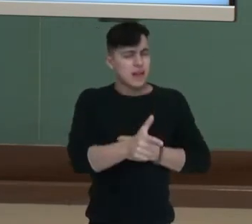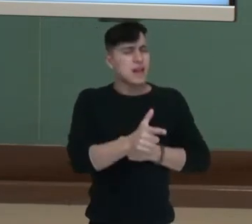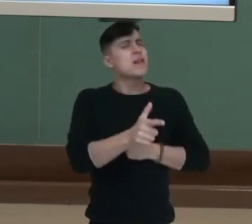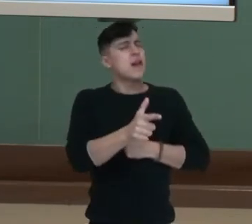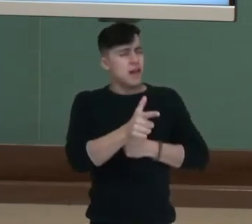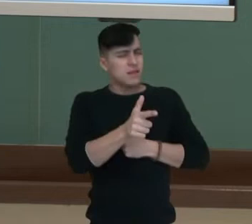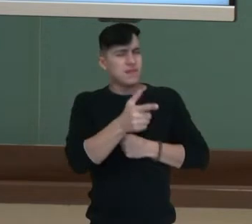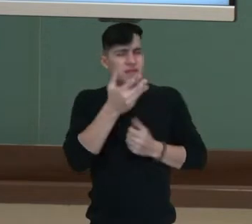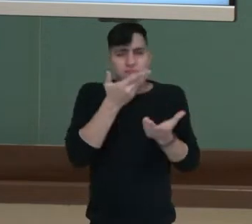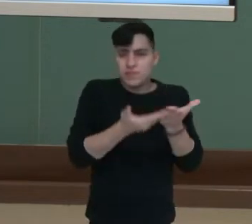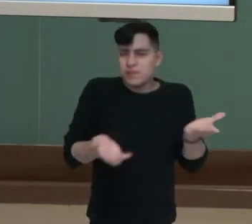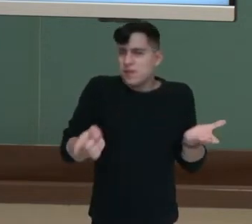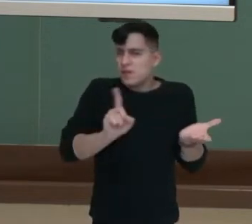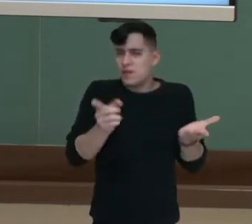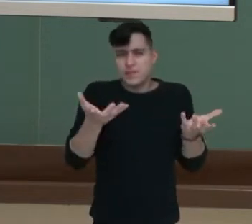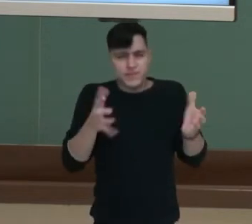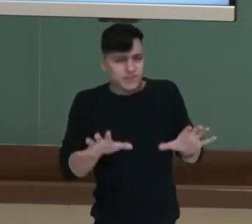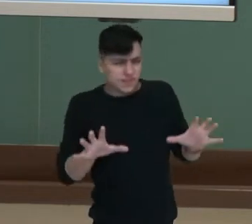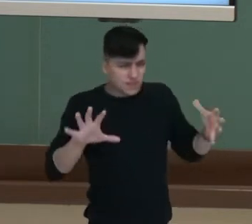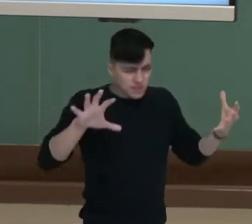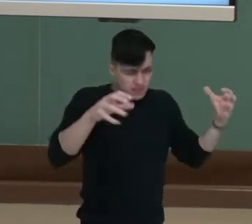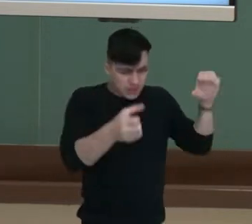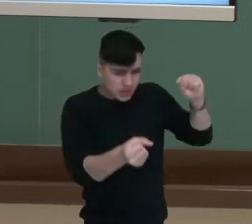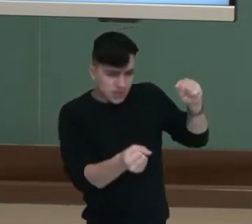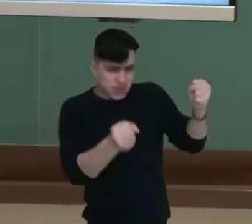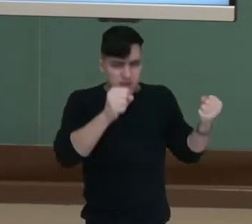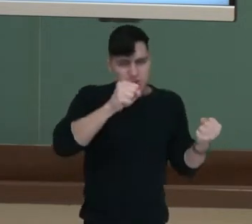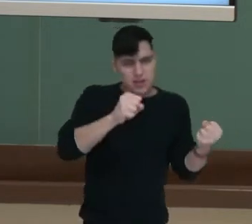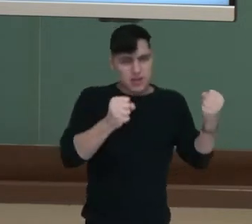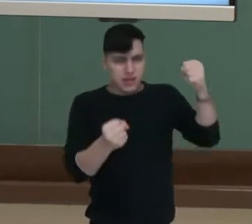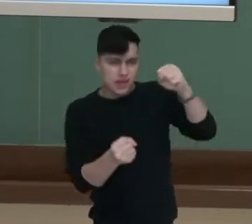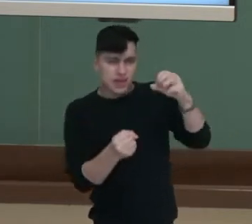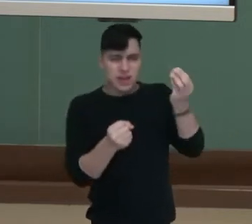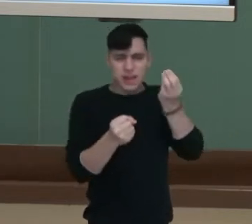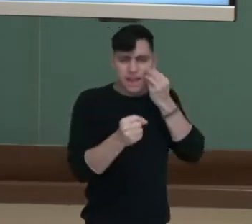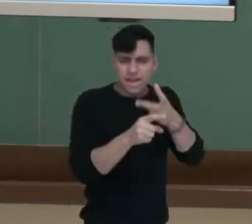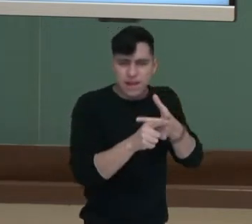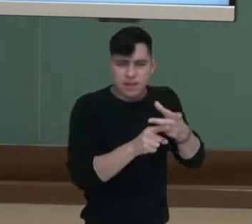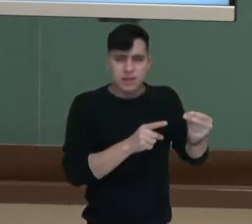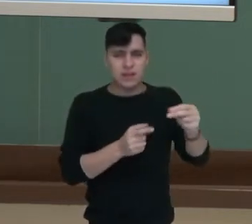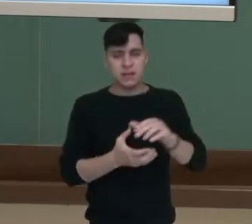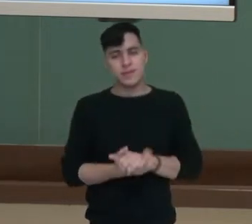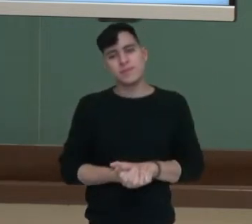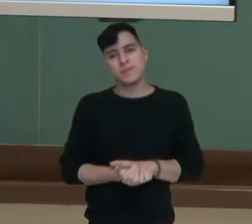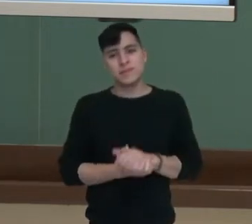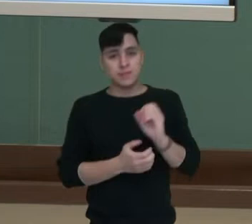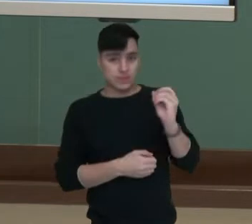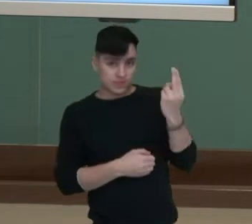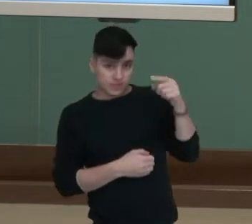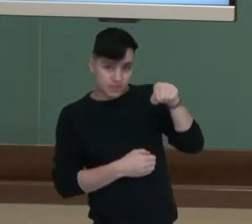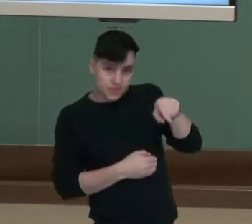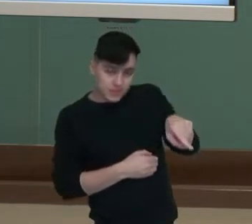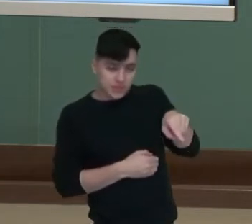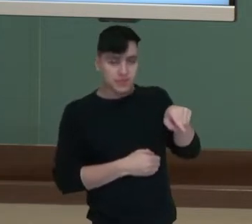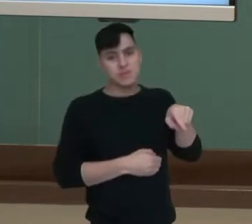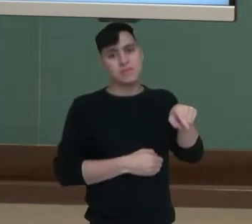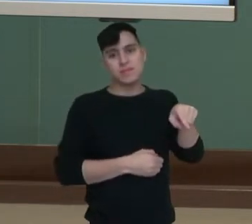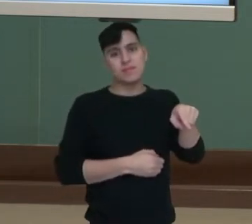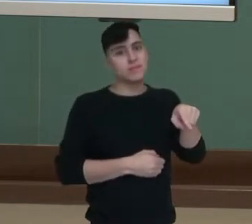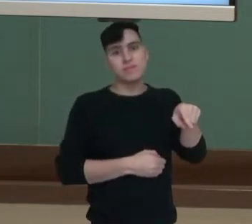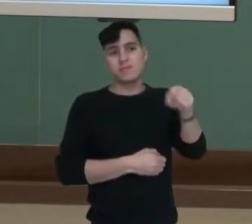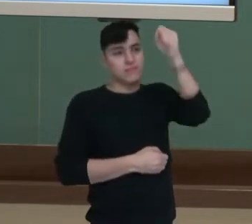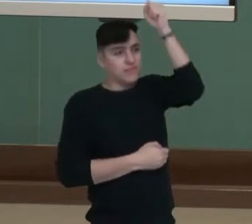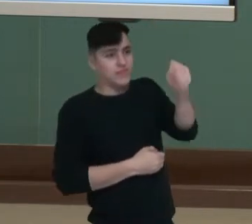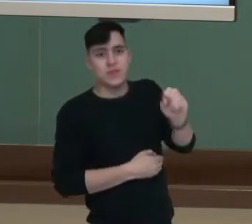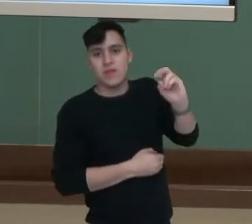perder, para ganhar, porque muitas vezes tinham que dominar os animais, que era uma sobrevivência, né? Ou os animais matavam eles, ou eles matavam os